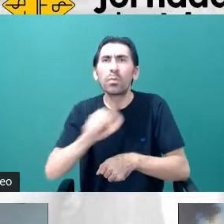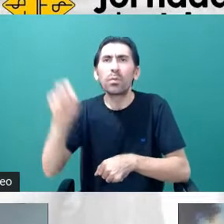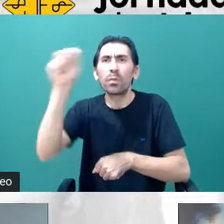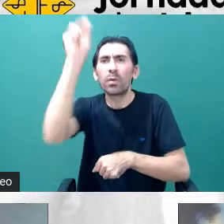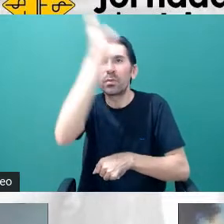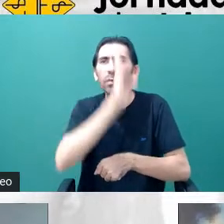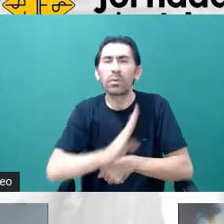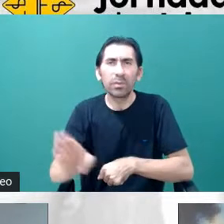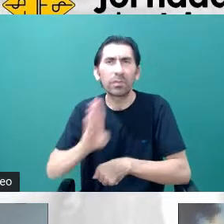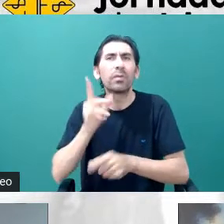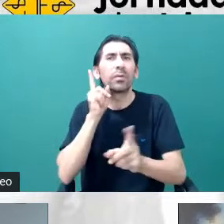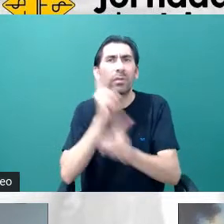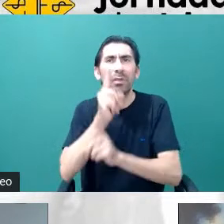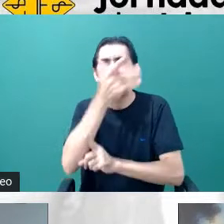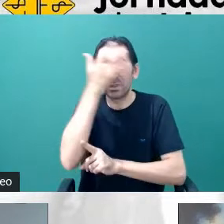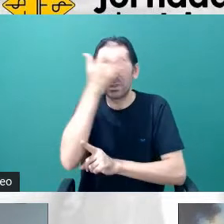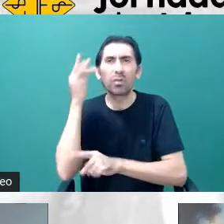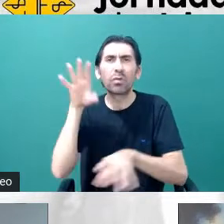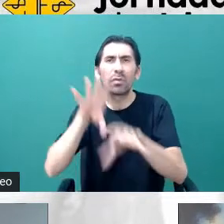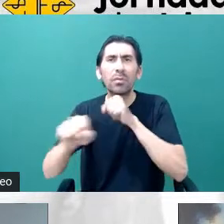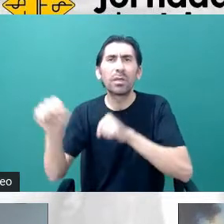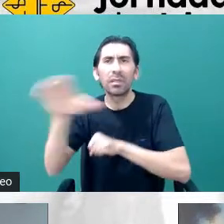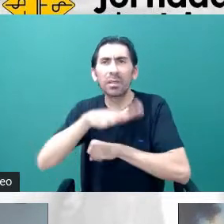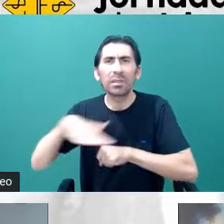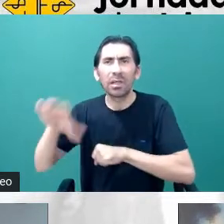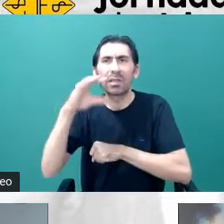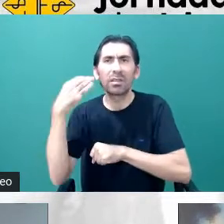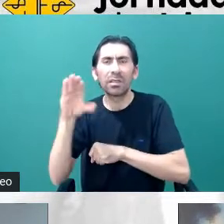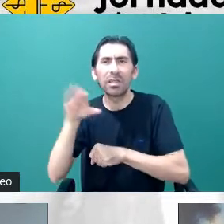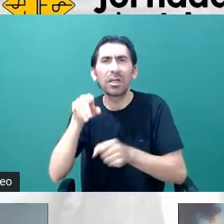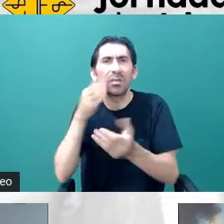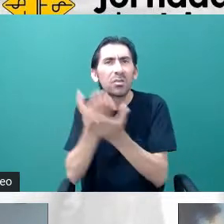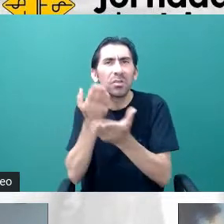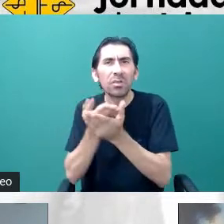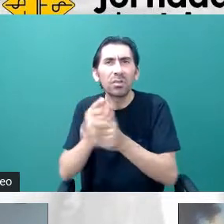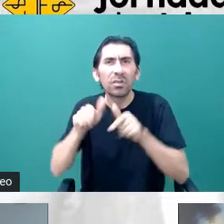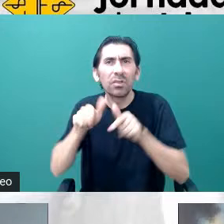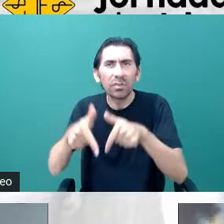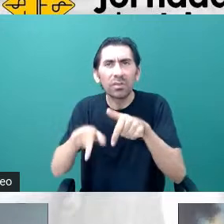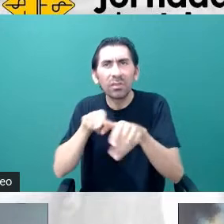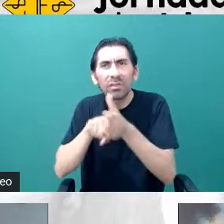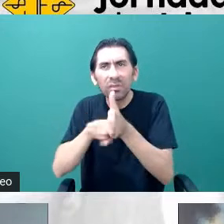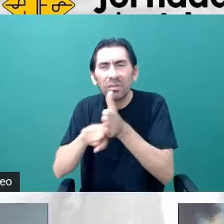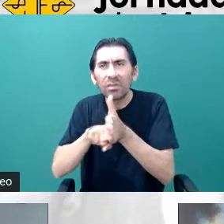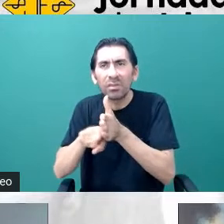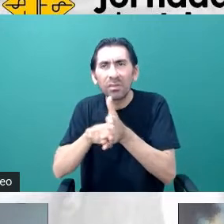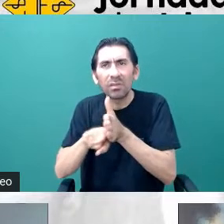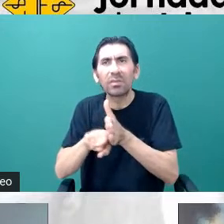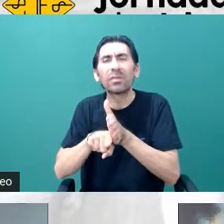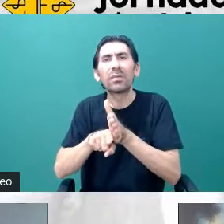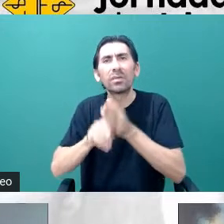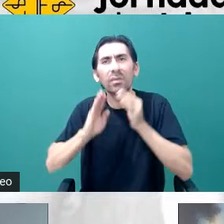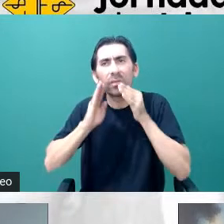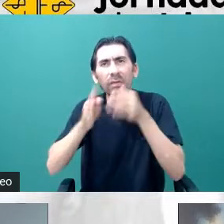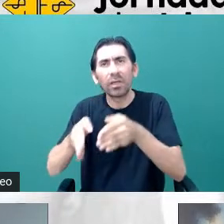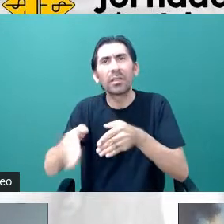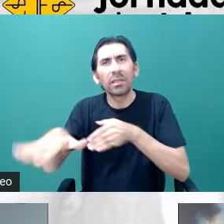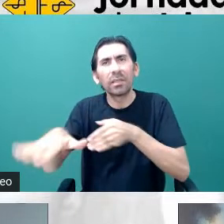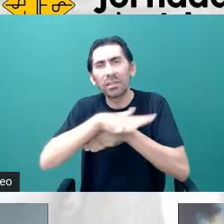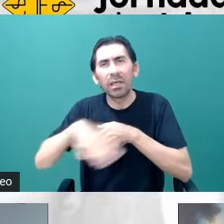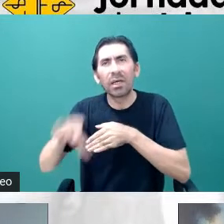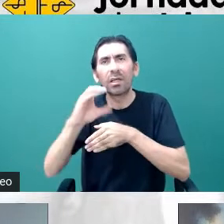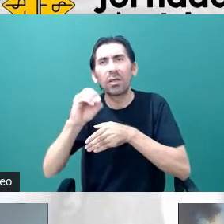astrofísicos fazendo ciência de ponta em todos os sistemas que vocês encontram, tanto na astrofísica quanto na